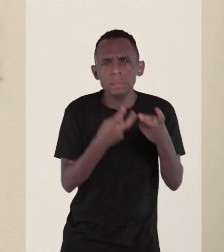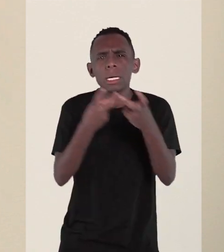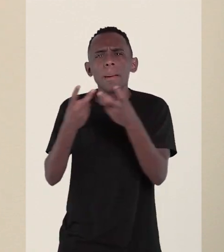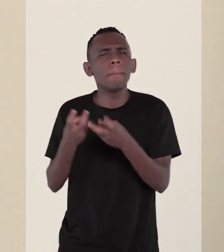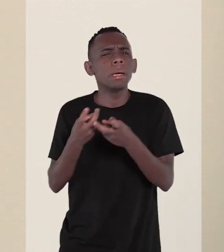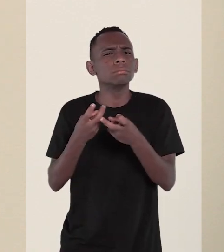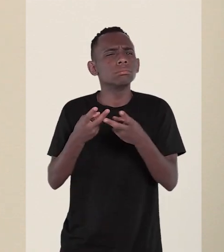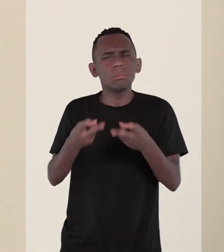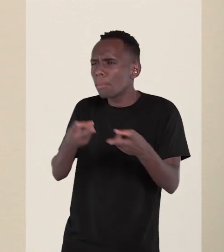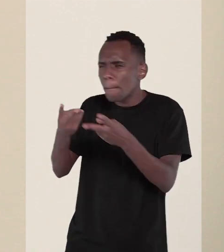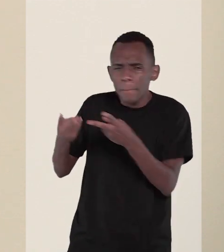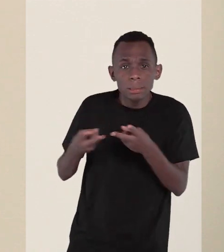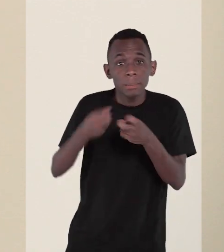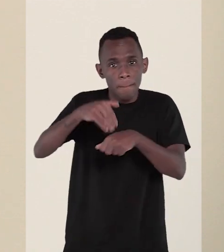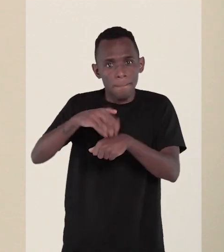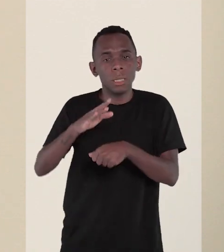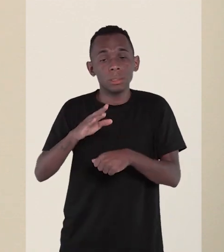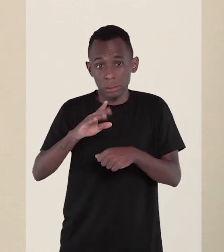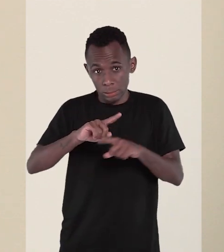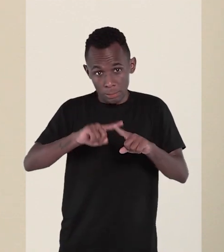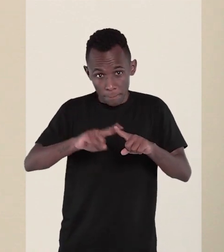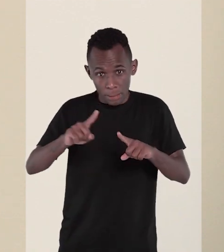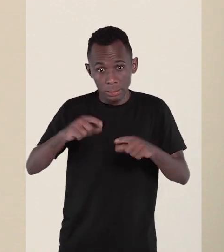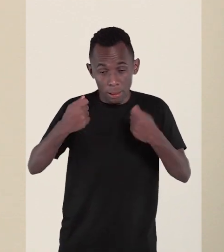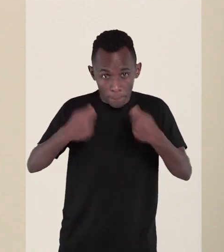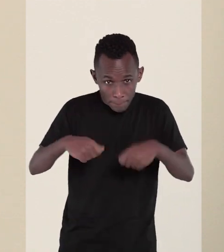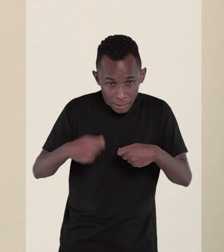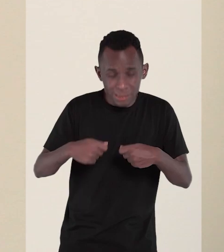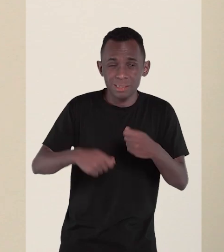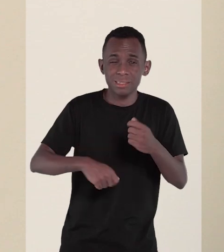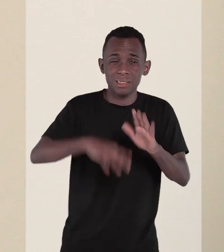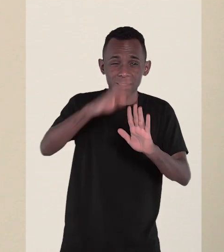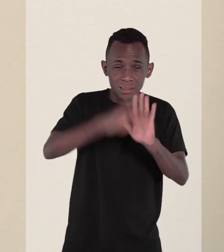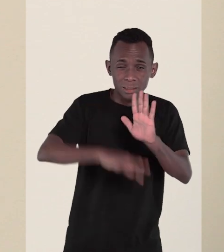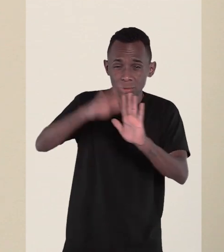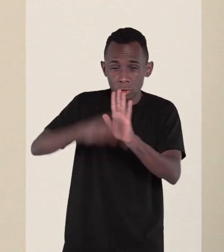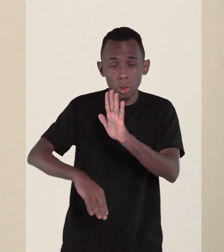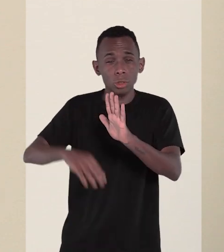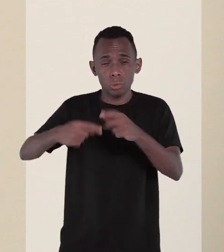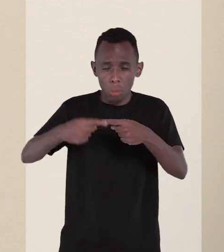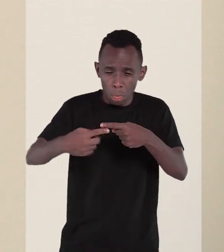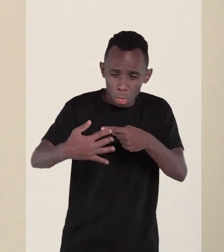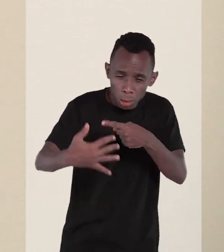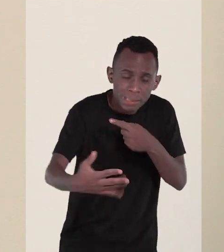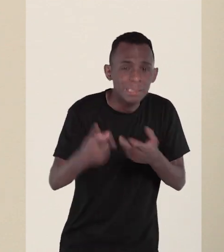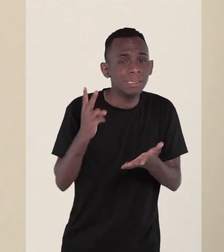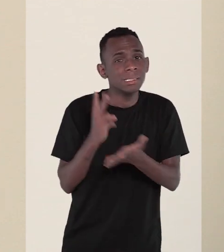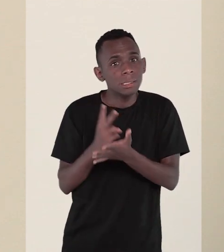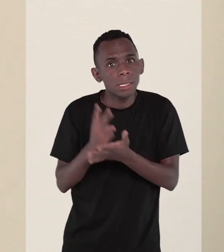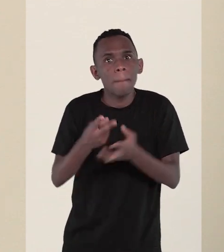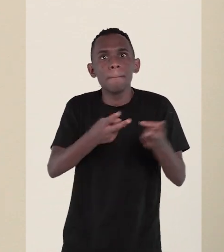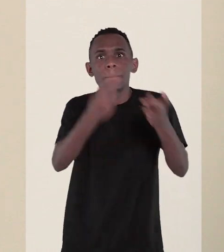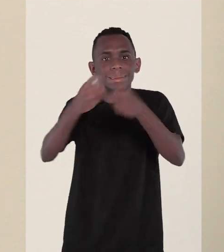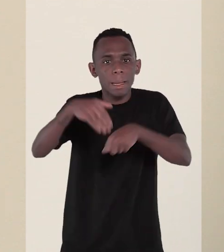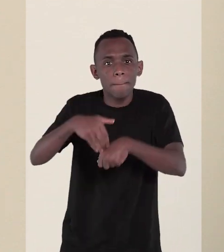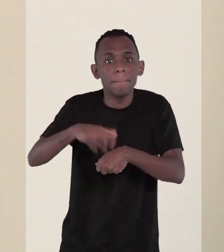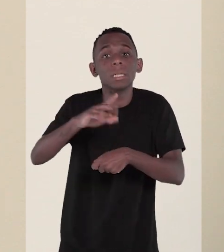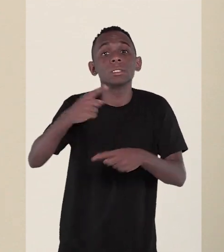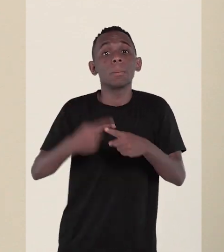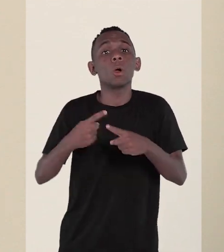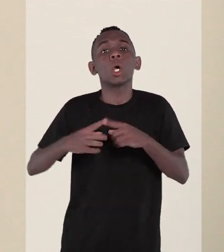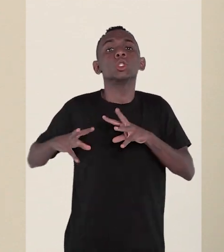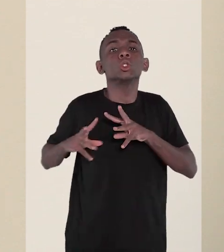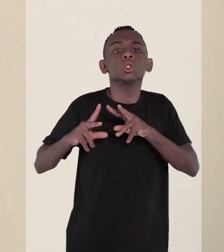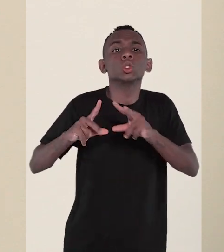de atuar, você observa mais. Só que você ter que escrever uma coluna toda semana faz você observar muito mais.